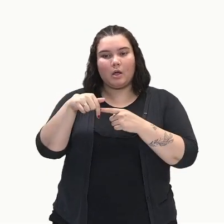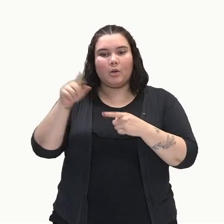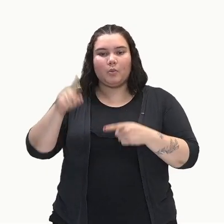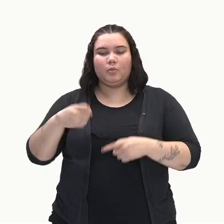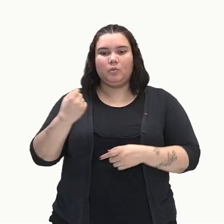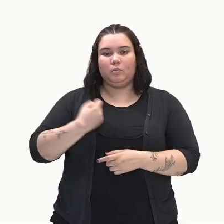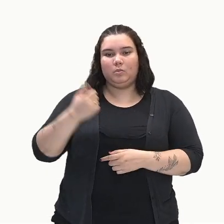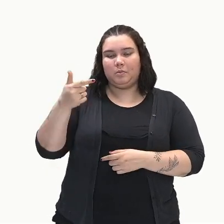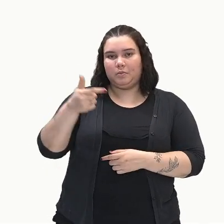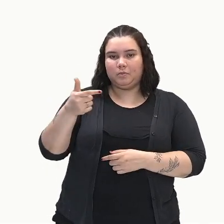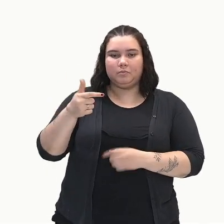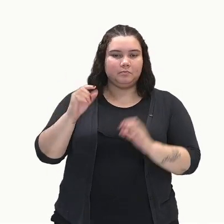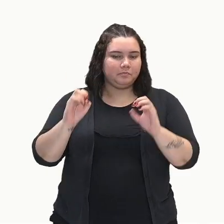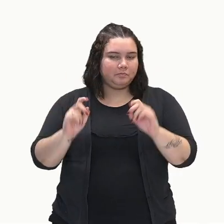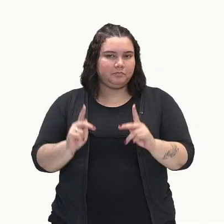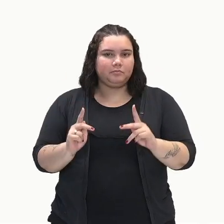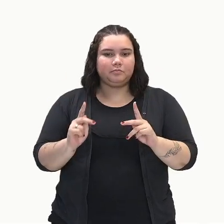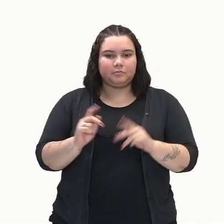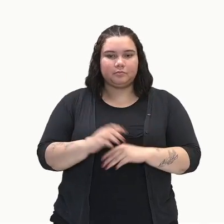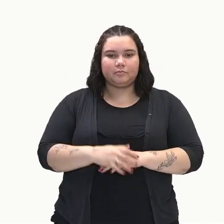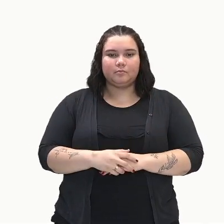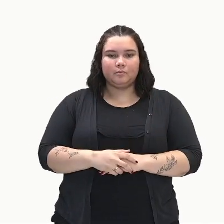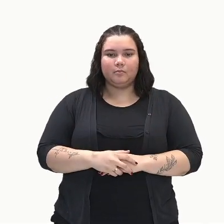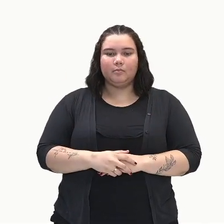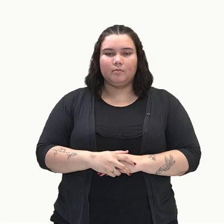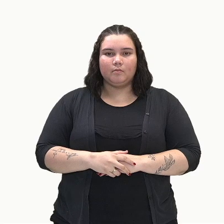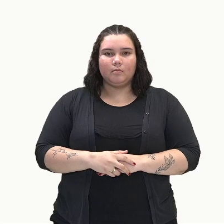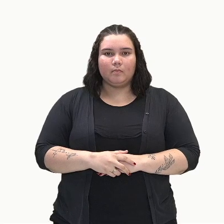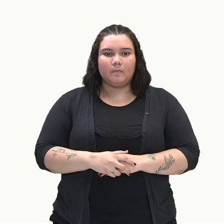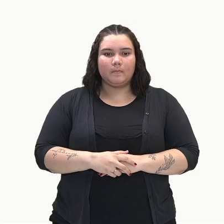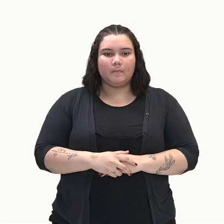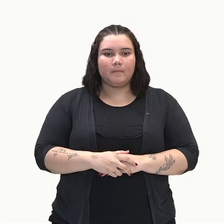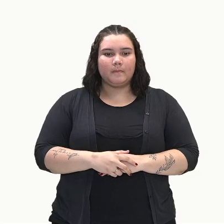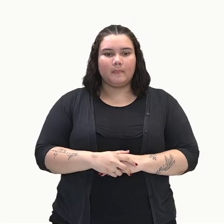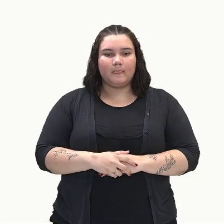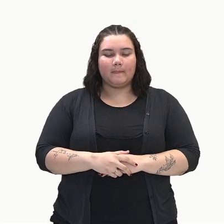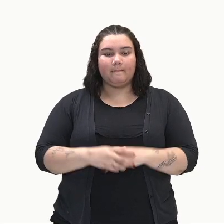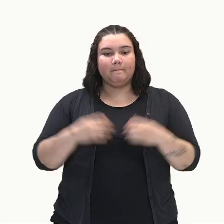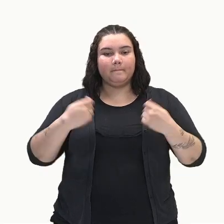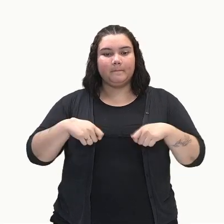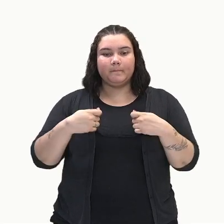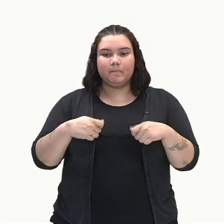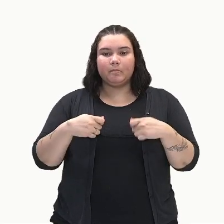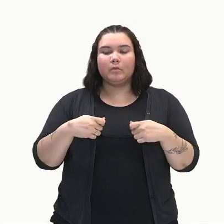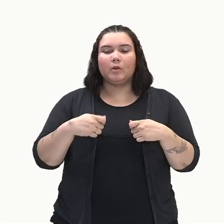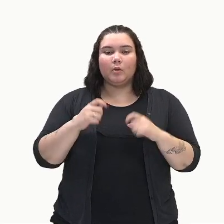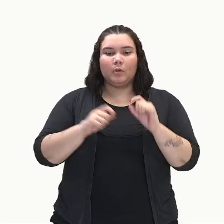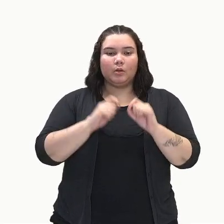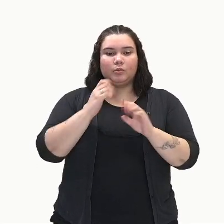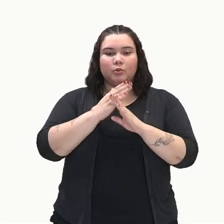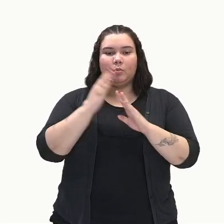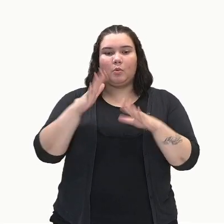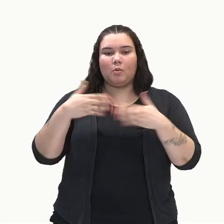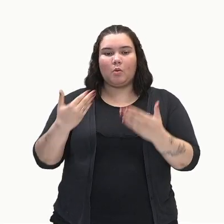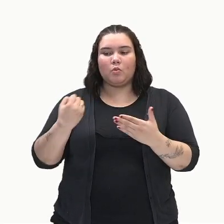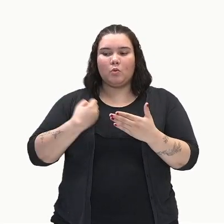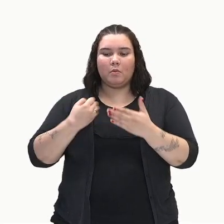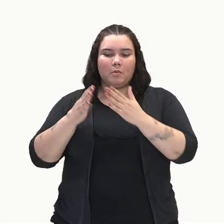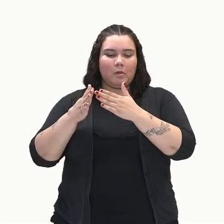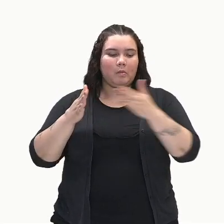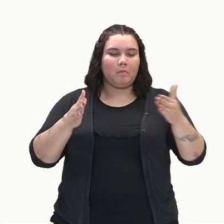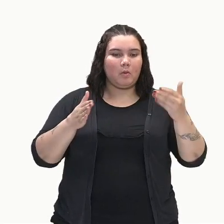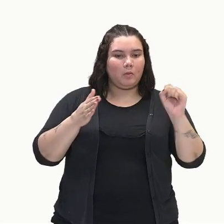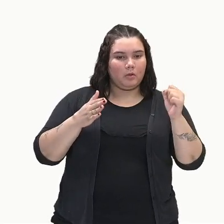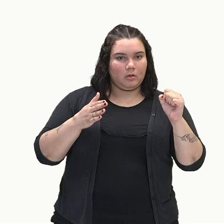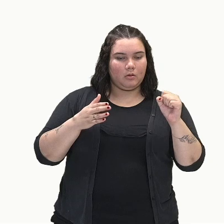2, tranquilo. Eu preciso determinar o oitavo termo dessa sequência. Então,